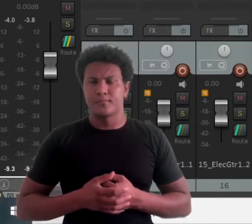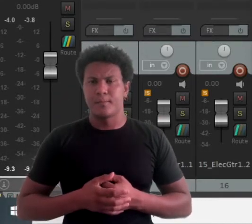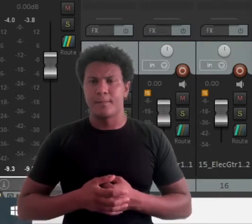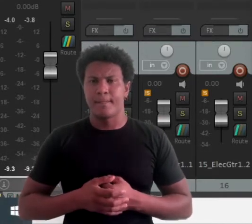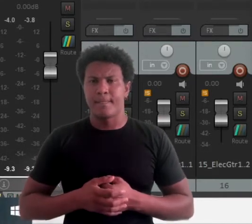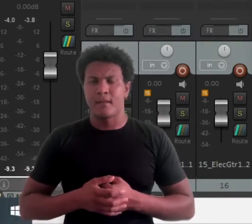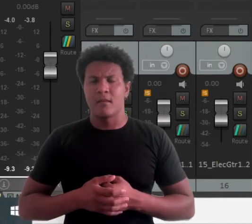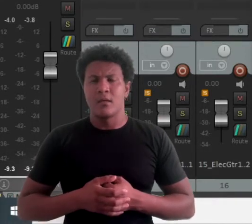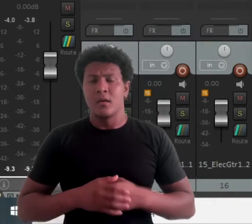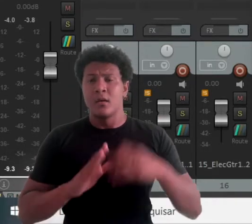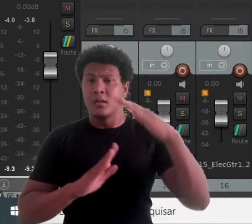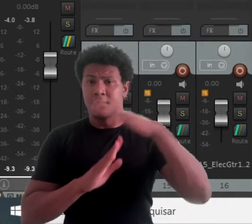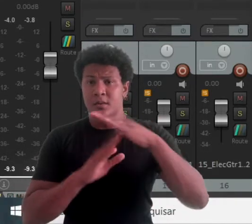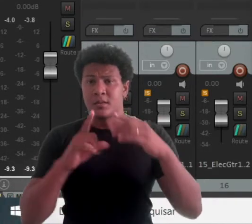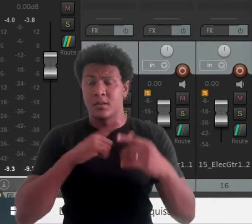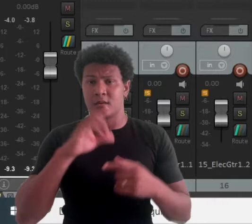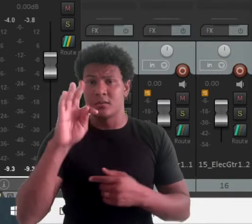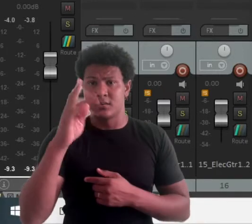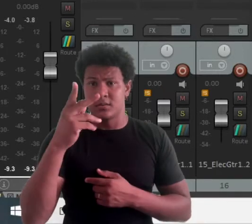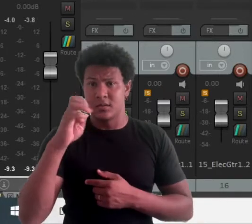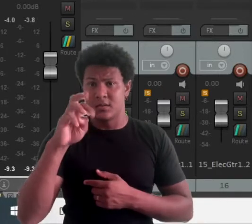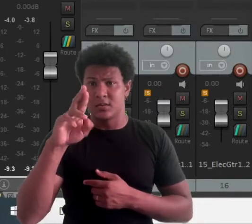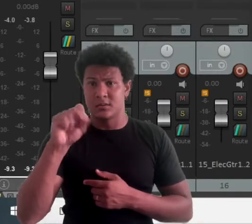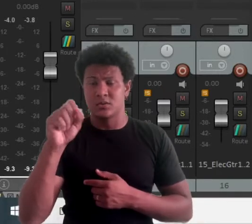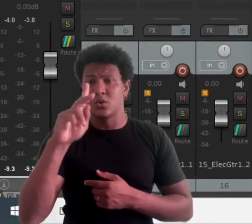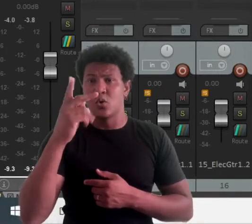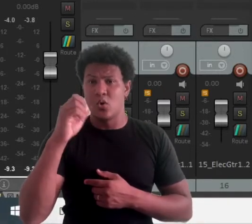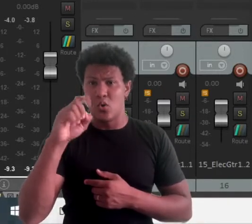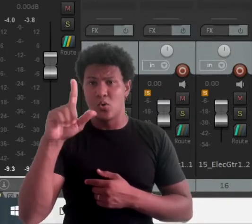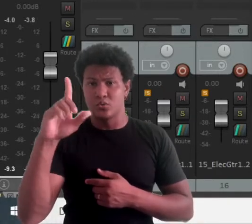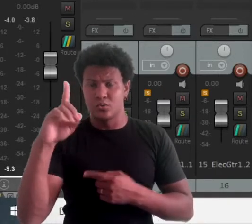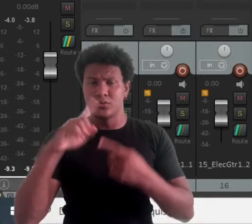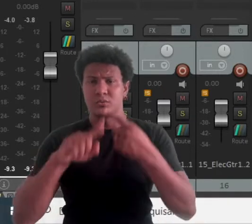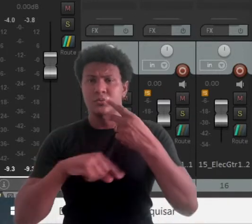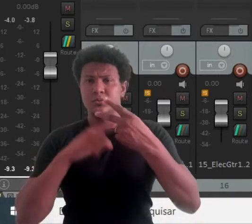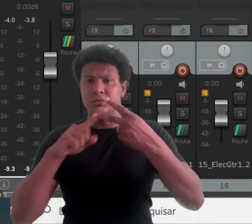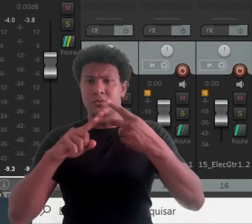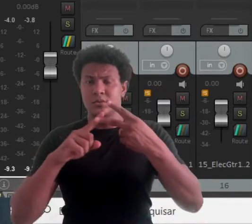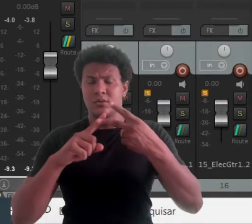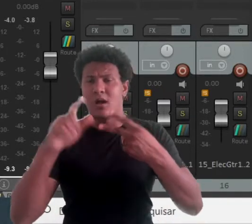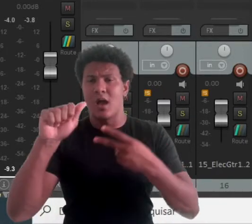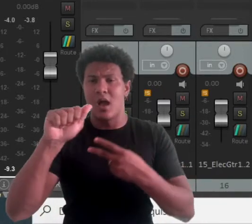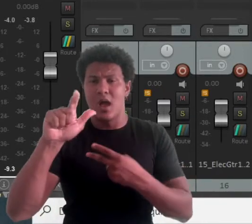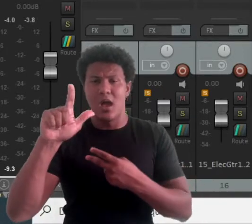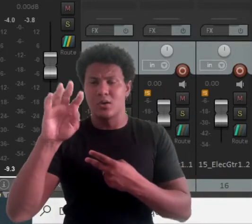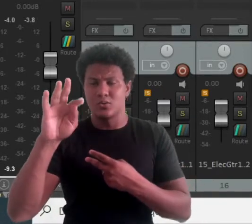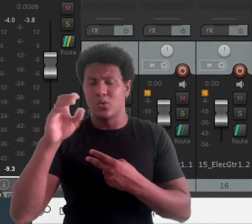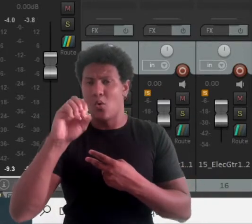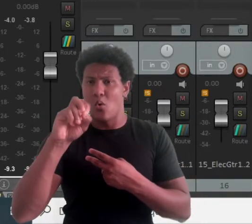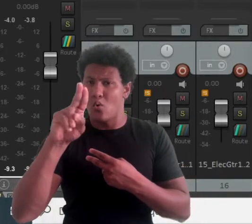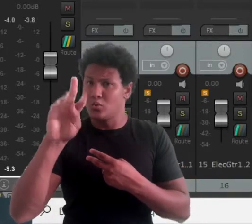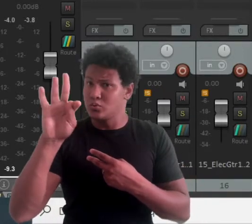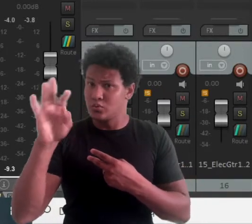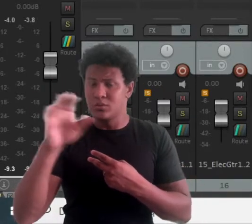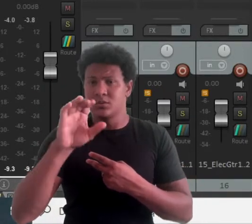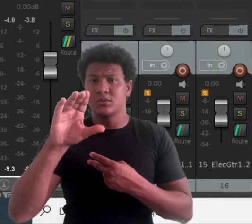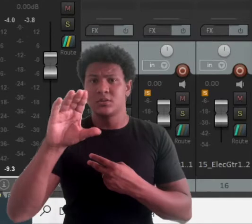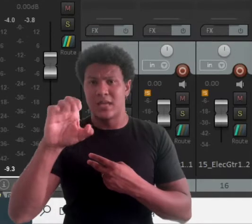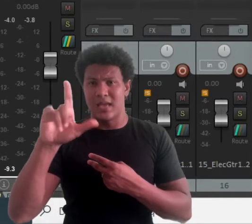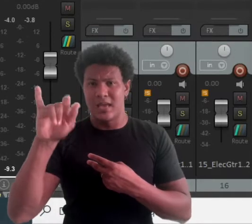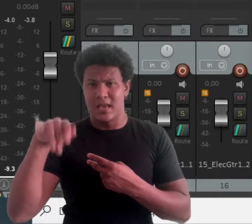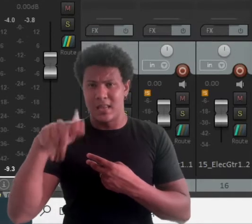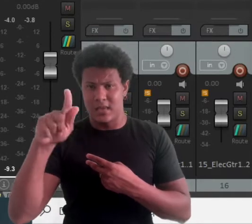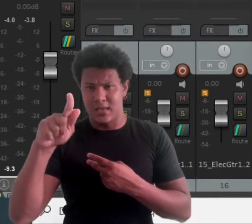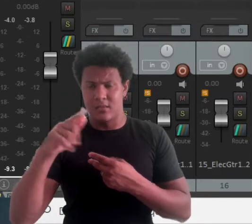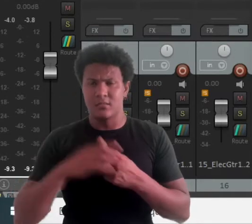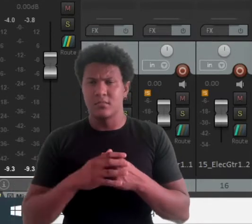do limite, ele tem o threshold, que é esse aqui, tem o outselling e tem o release, beleza? Primeiro, o threshold